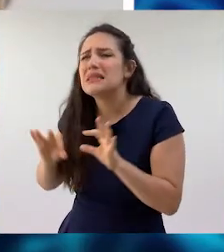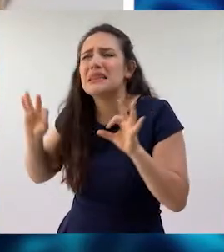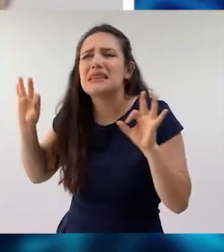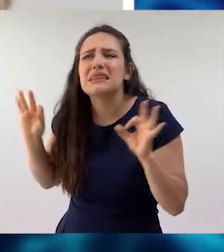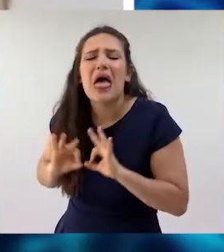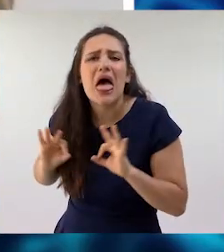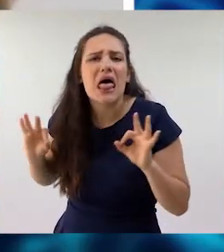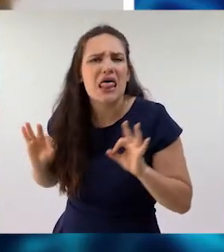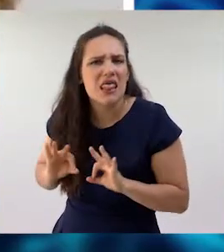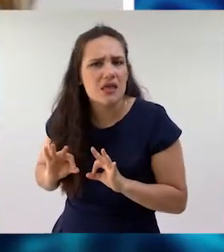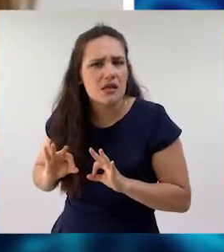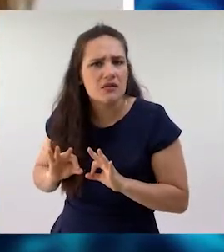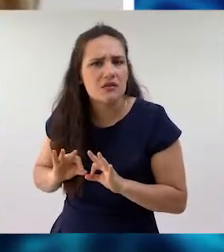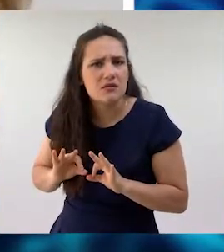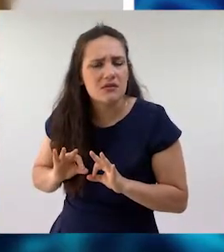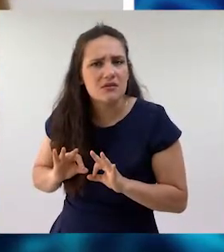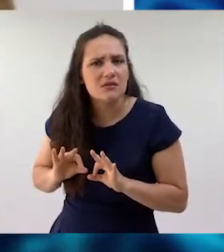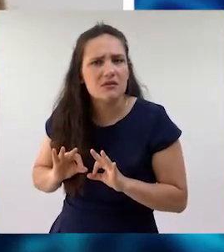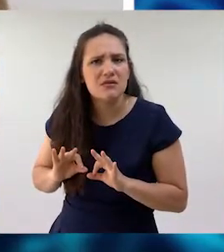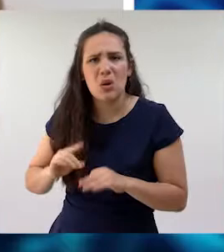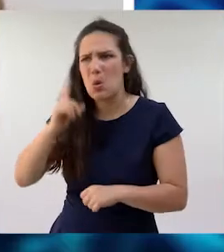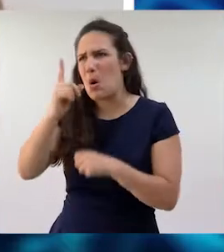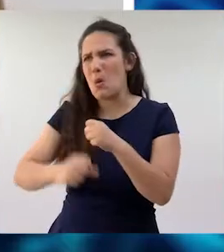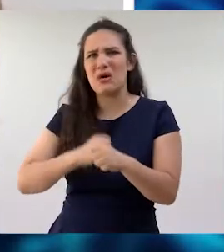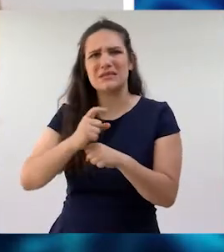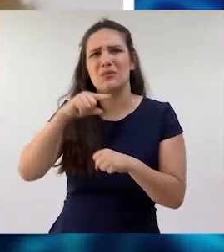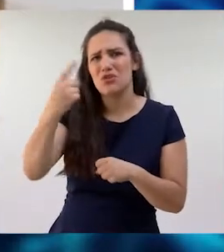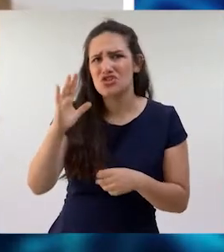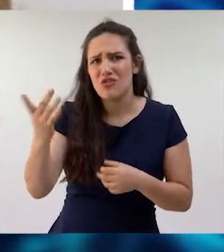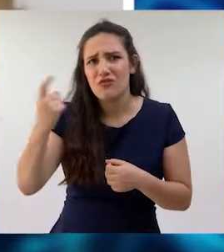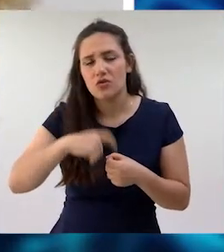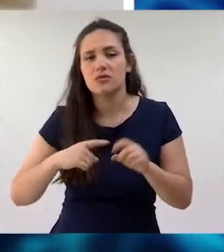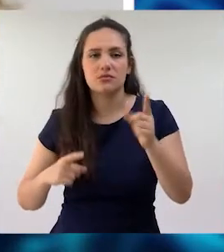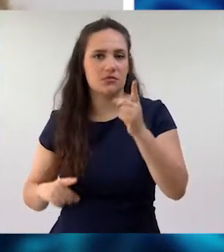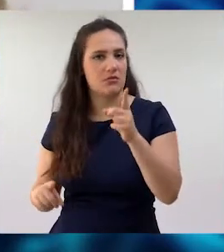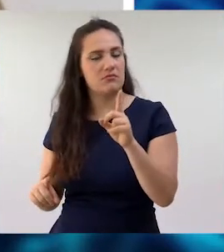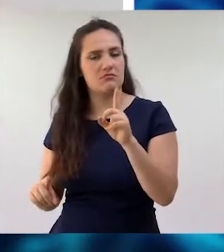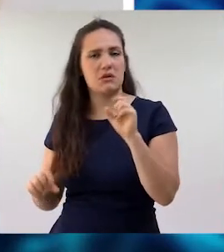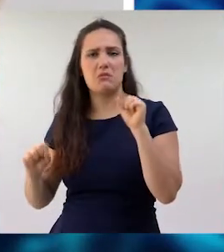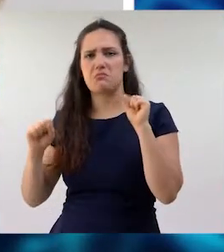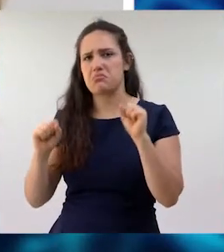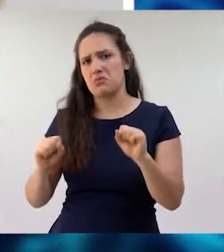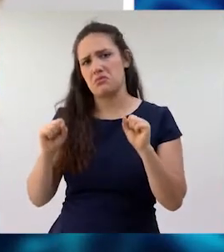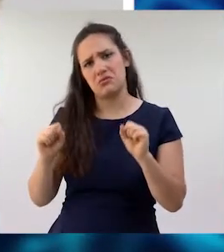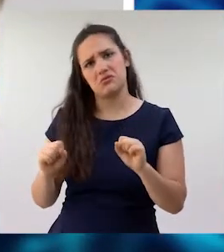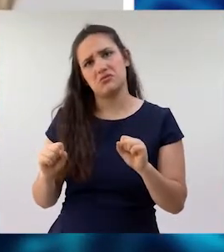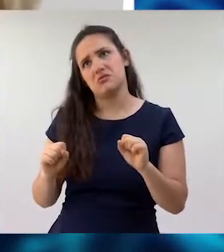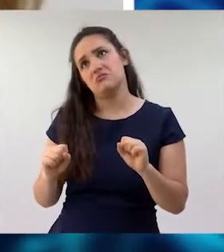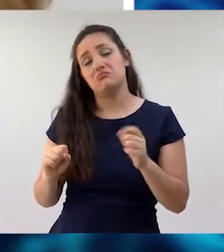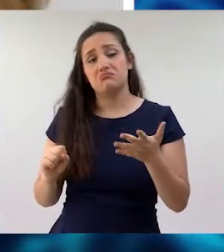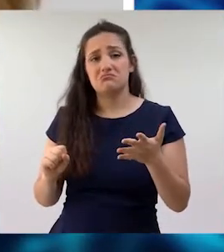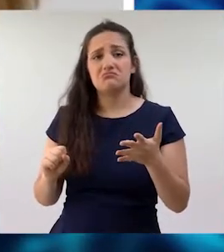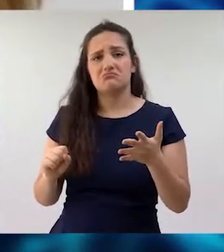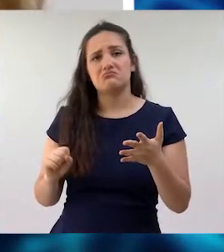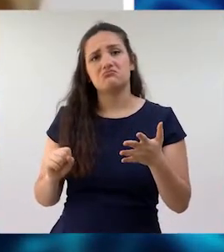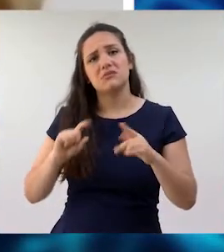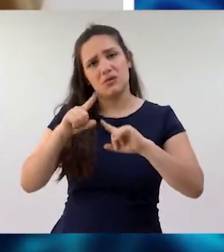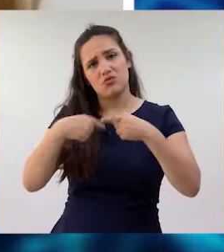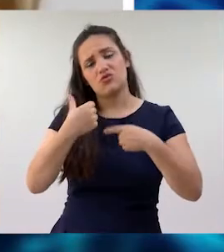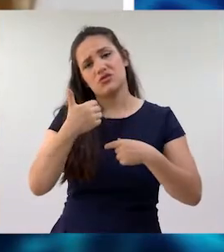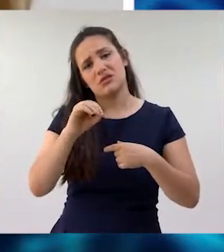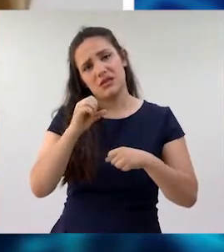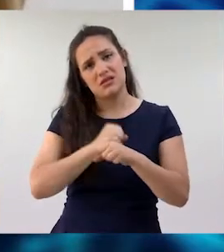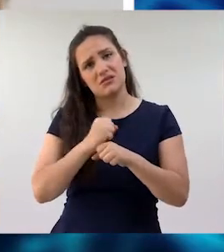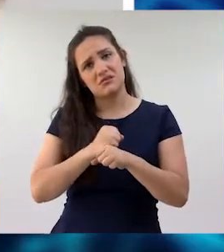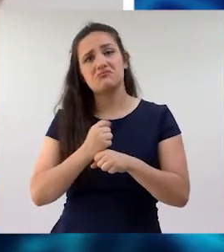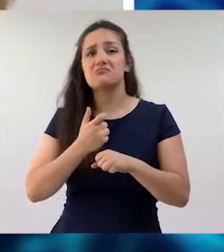absolutamente nada. Essa pessoa não precisa fazer o exame no ano seguinte. Ela pode repetir, teoricamente, pela